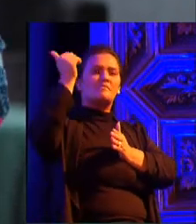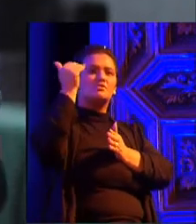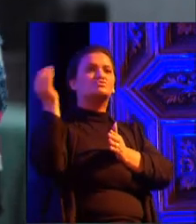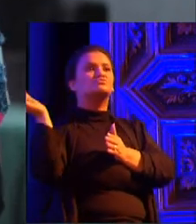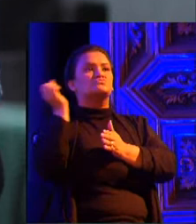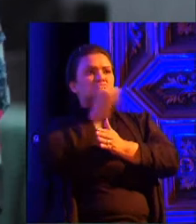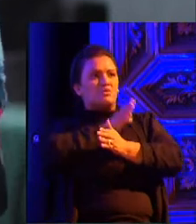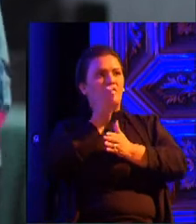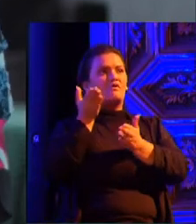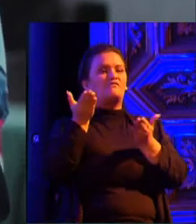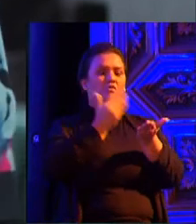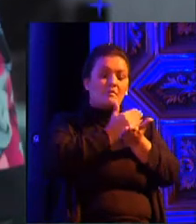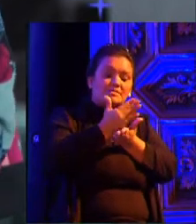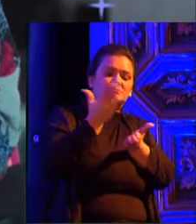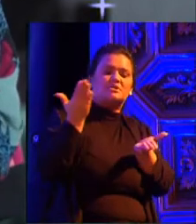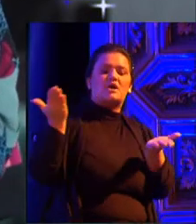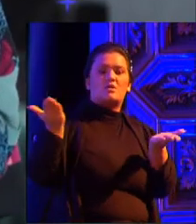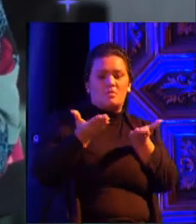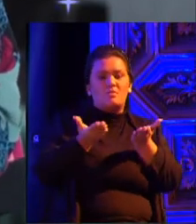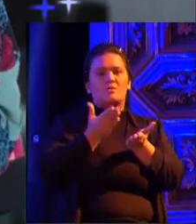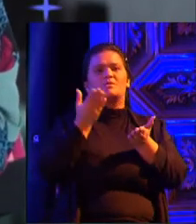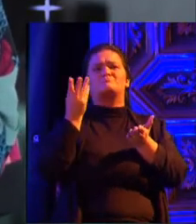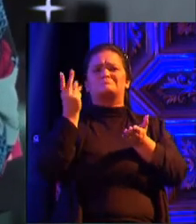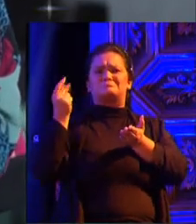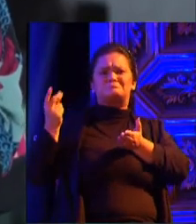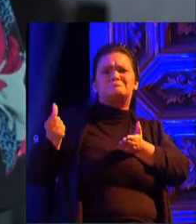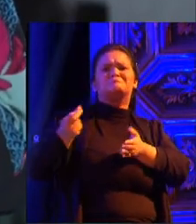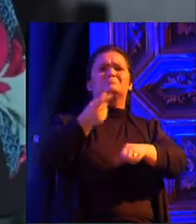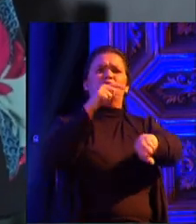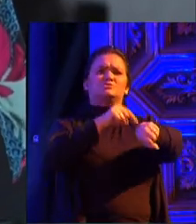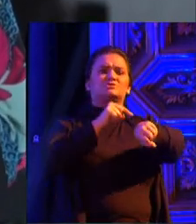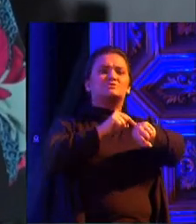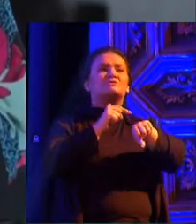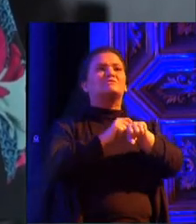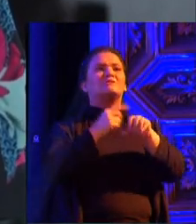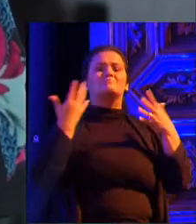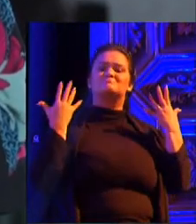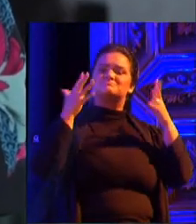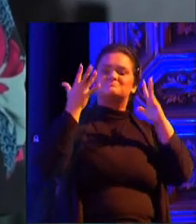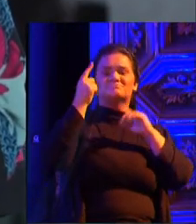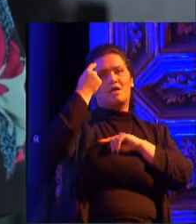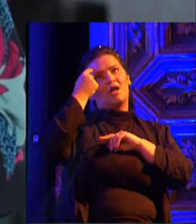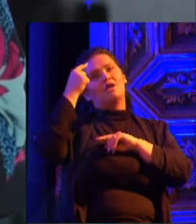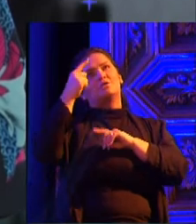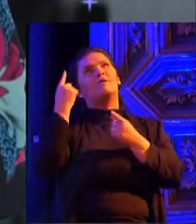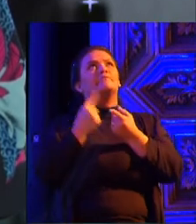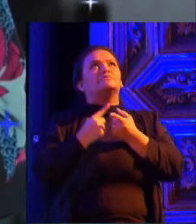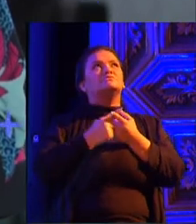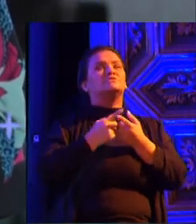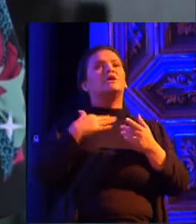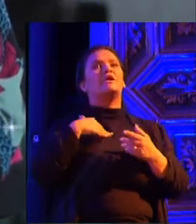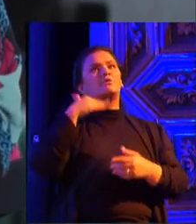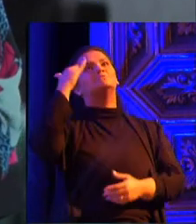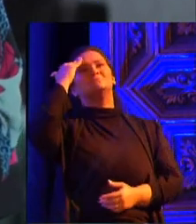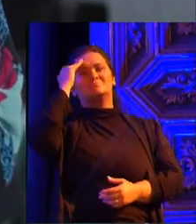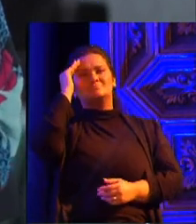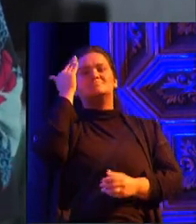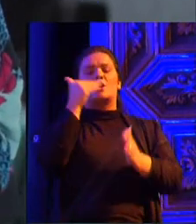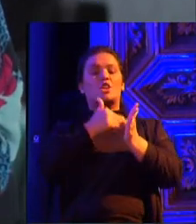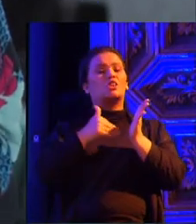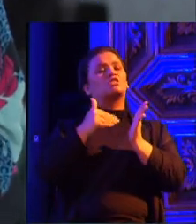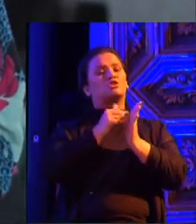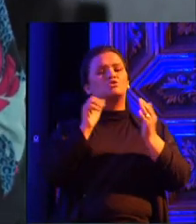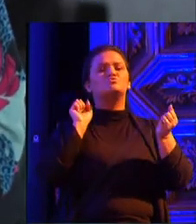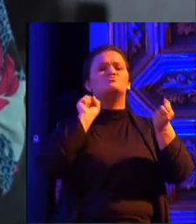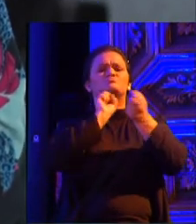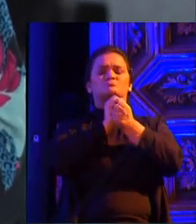estão na vida da música há muito tempo. Então, eu quero saudar essa ideia, porque eu entendo que nós juntos